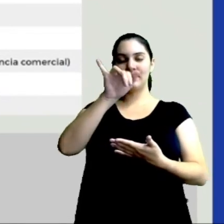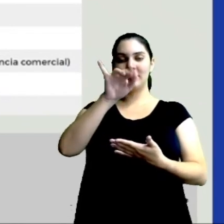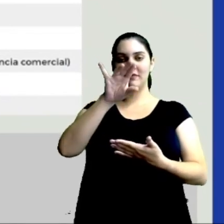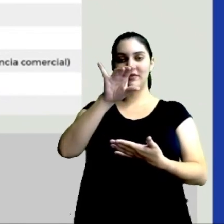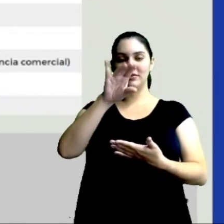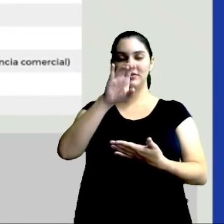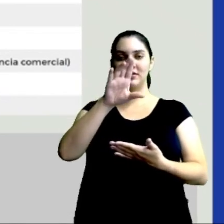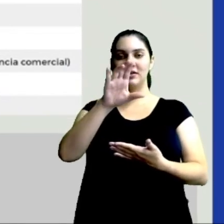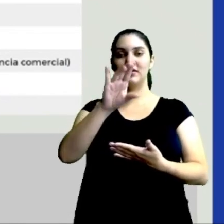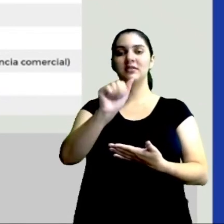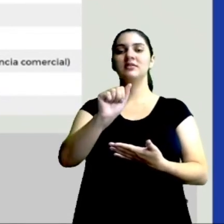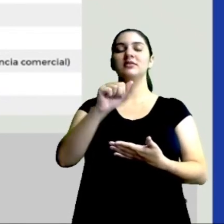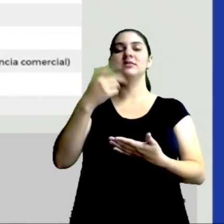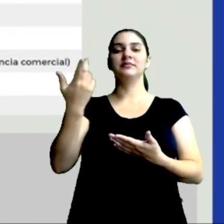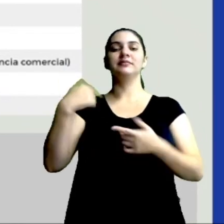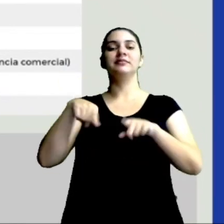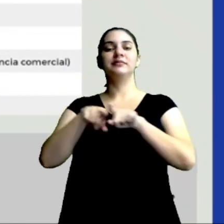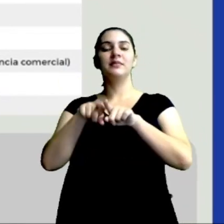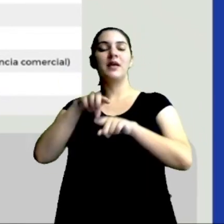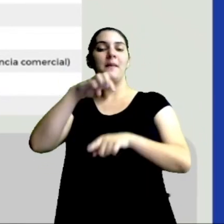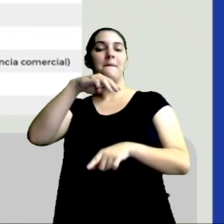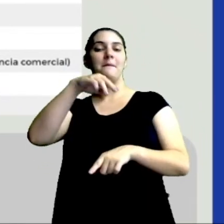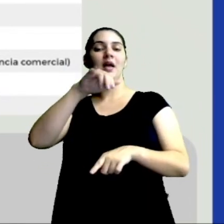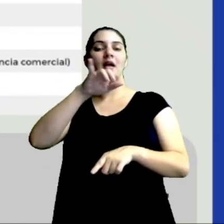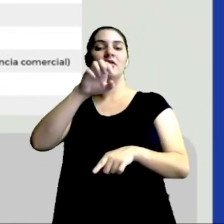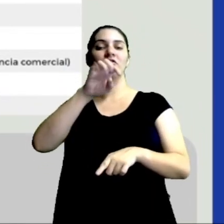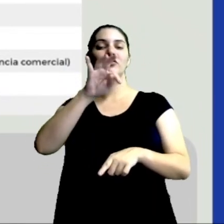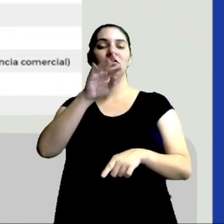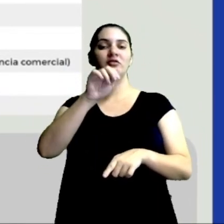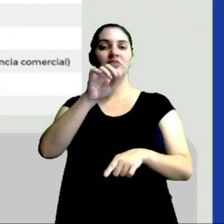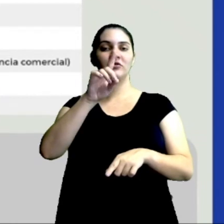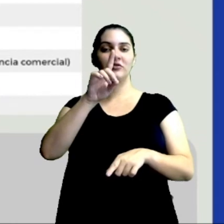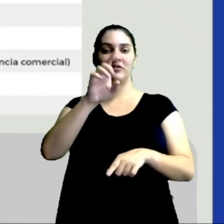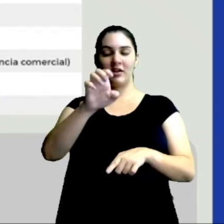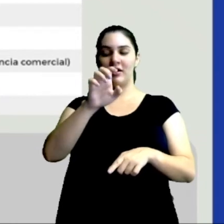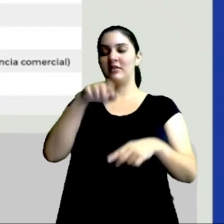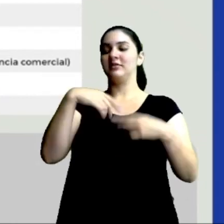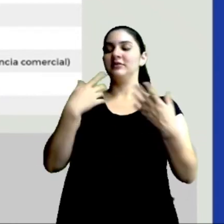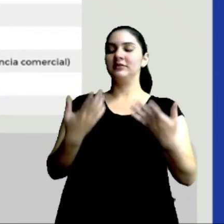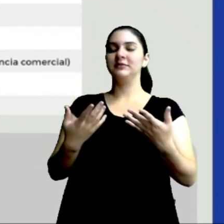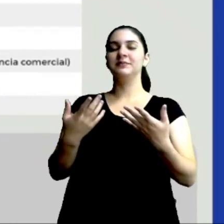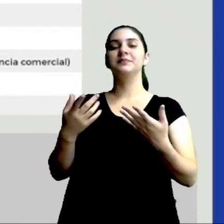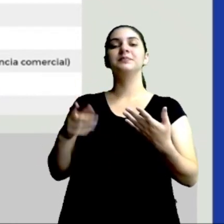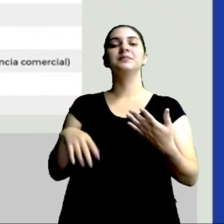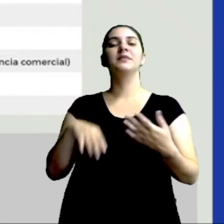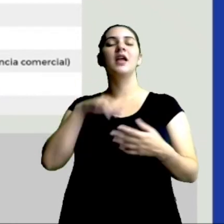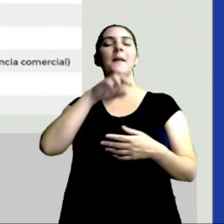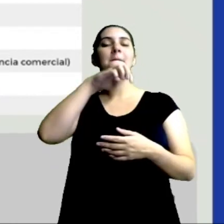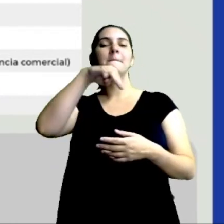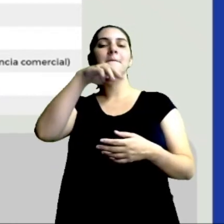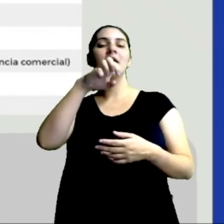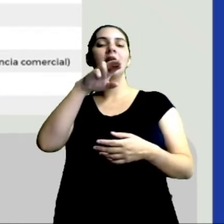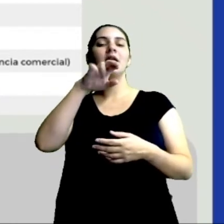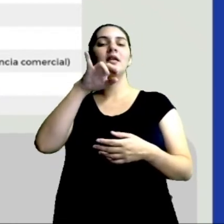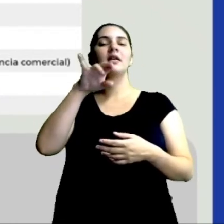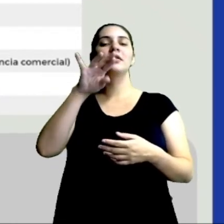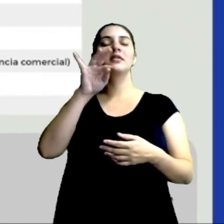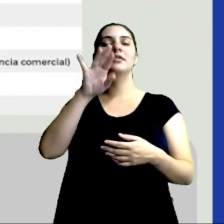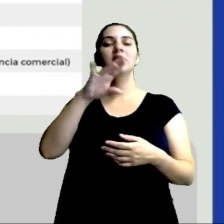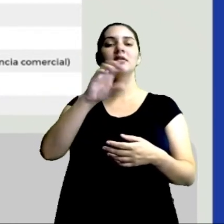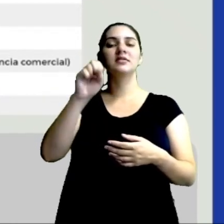Vossa Majestade, para reis, imperadores. Vossa Meritíssima, juízes de direito.